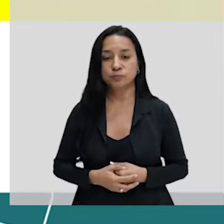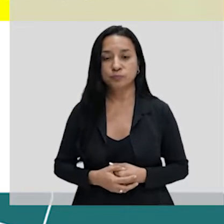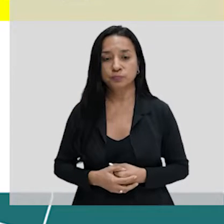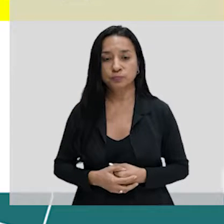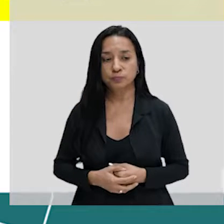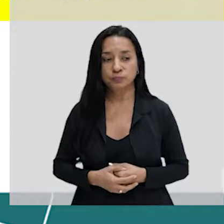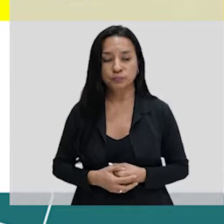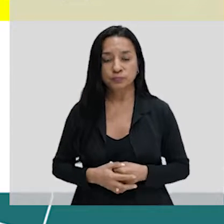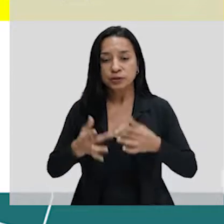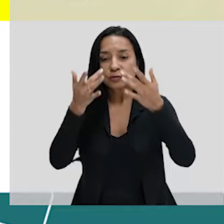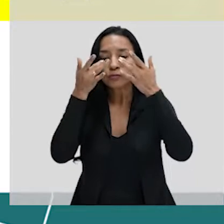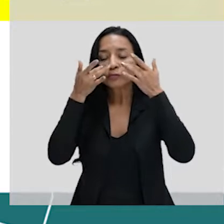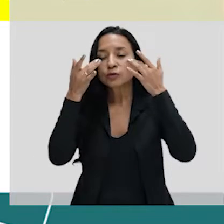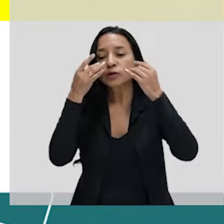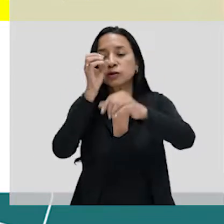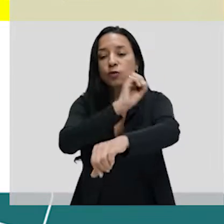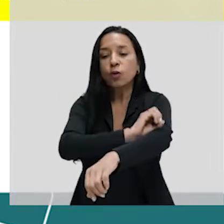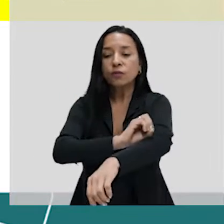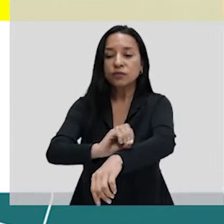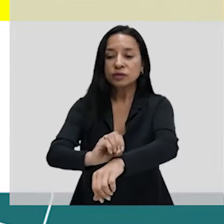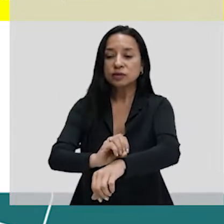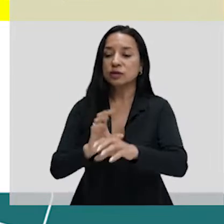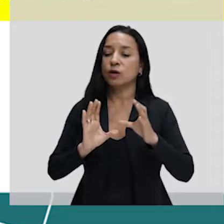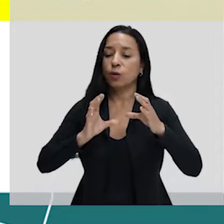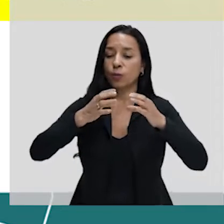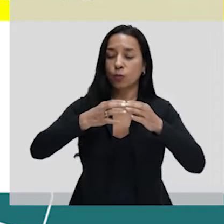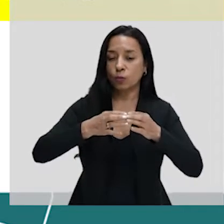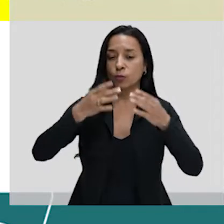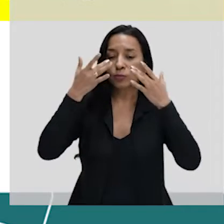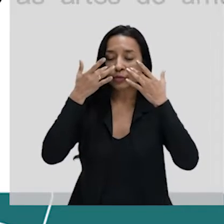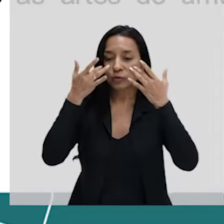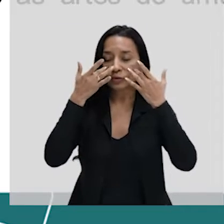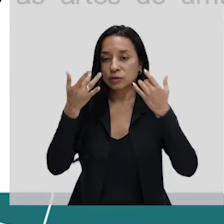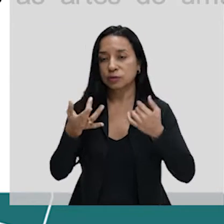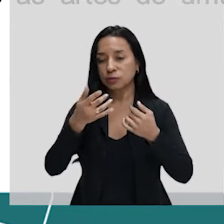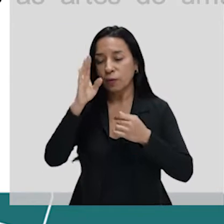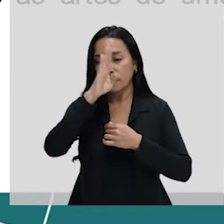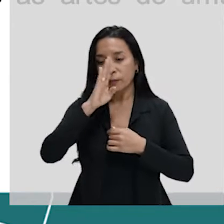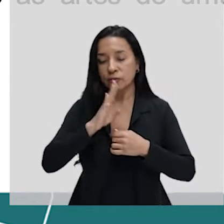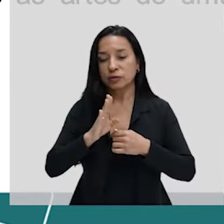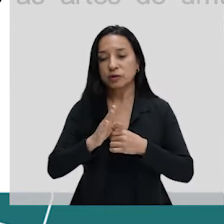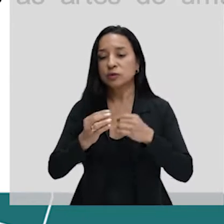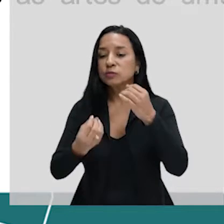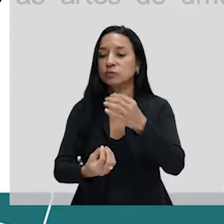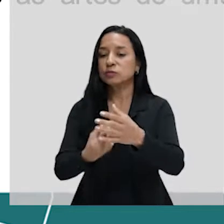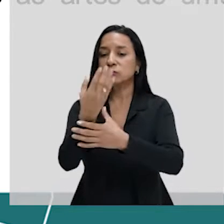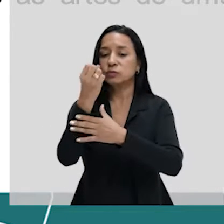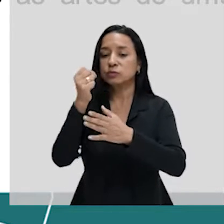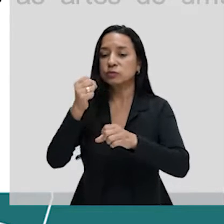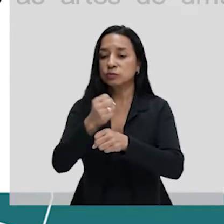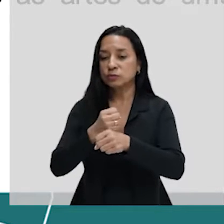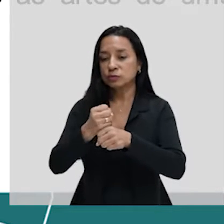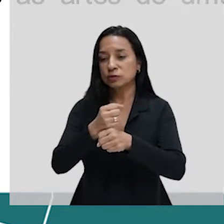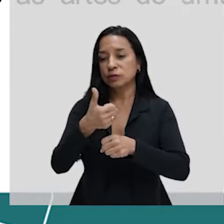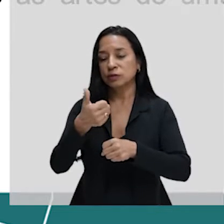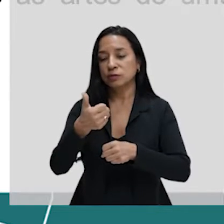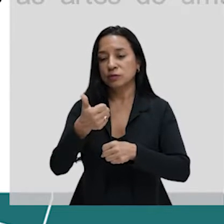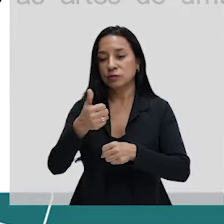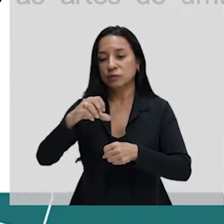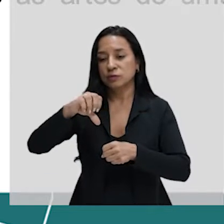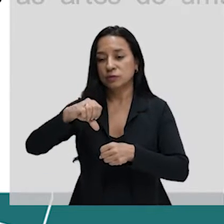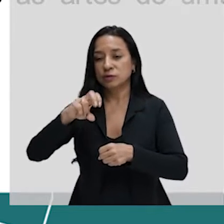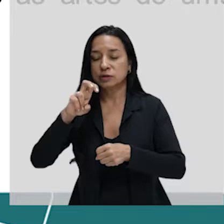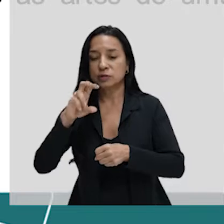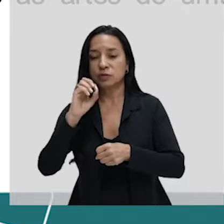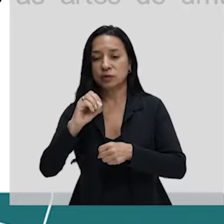Teatro oficina é uma outra situação. É um grupo de teatro brasileiro que surge nos anos 50 e ele tem uma